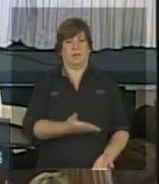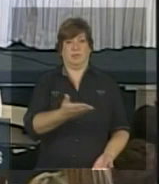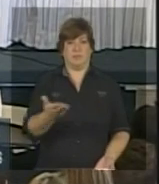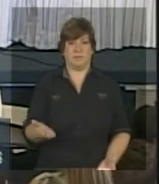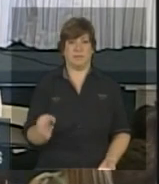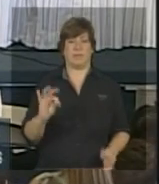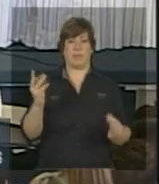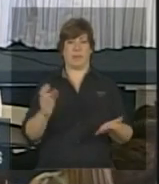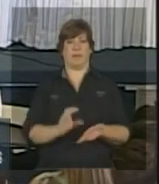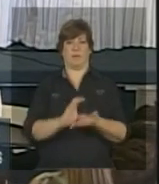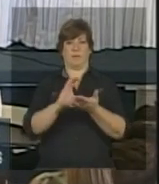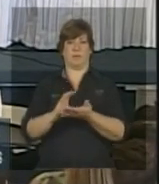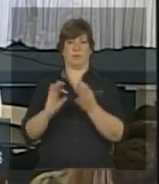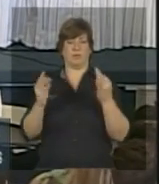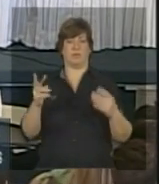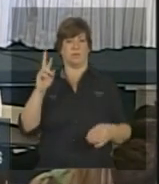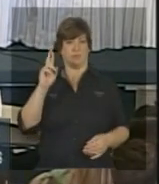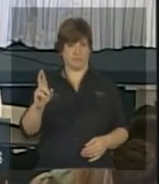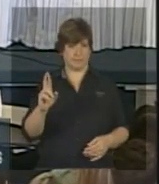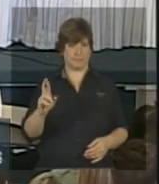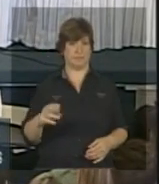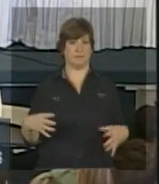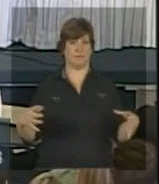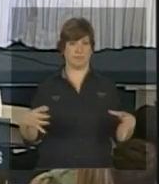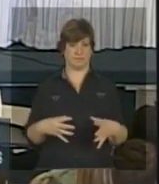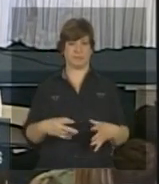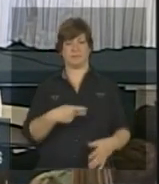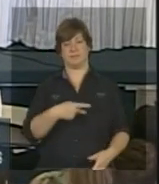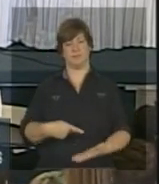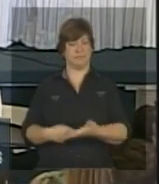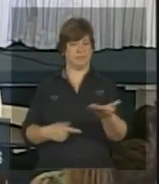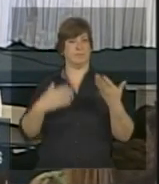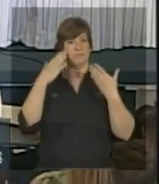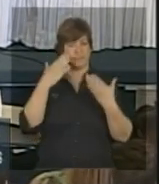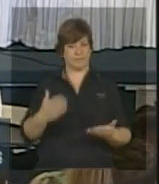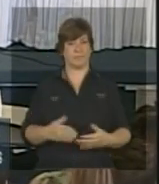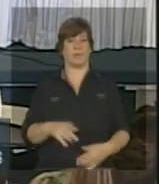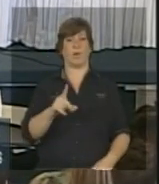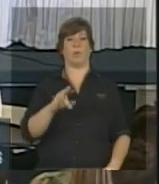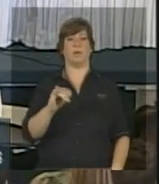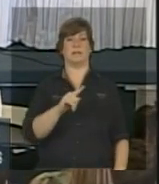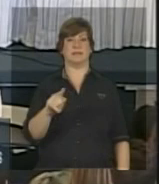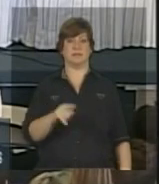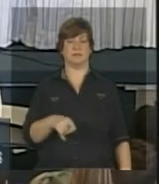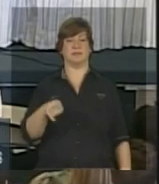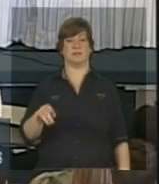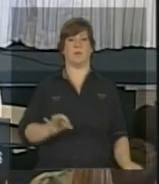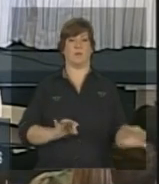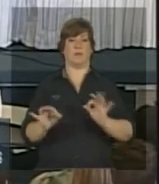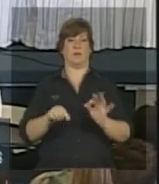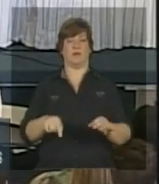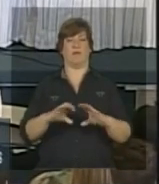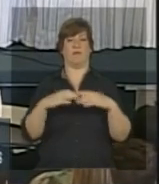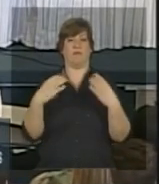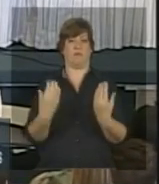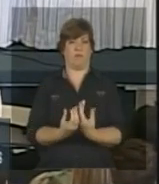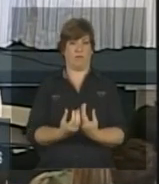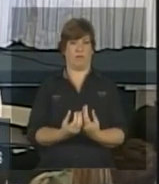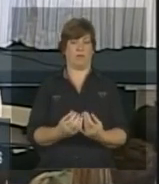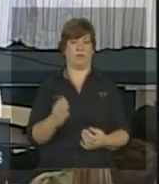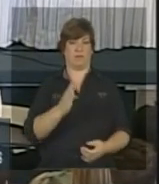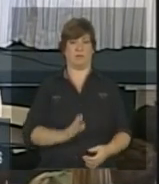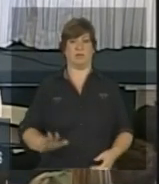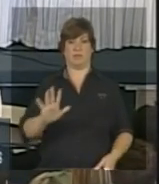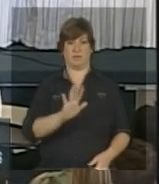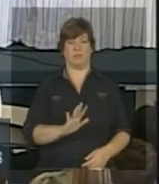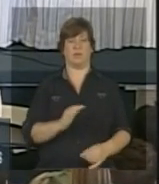os conselhos e a todos os representantes e presidentes. Luiz Antônio Pedrosa, coordenador do Fórum Nacional de Entidades Gestoras dos